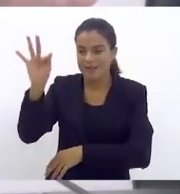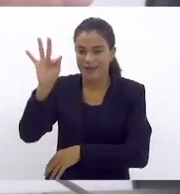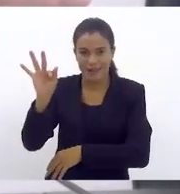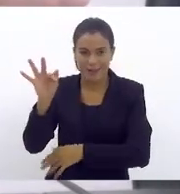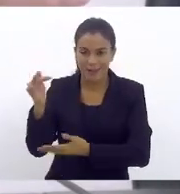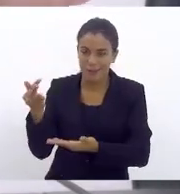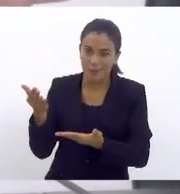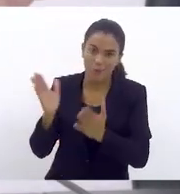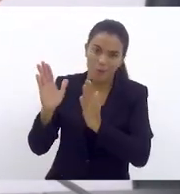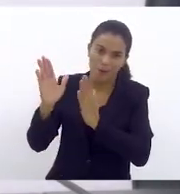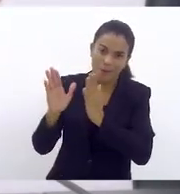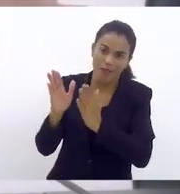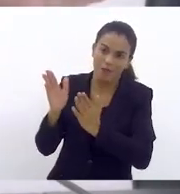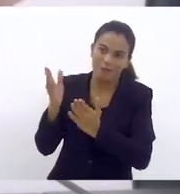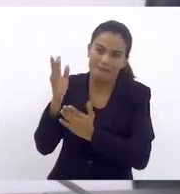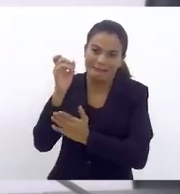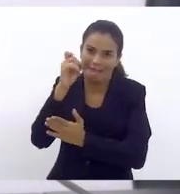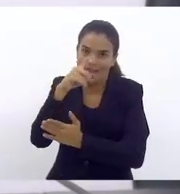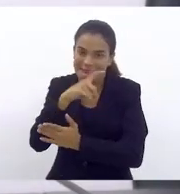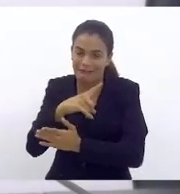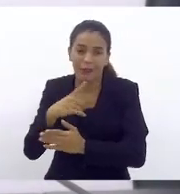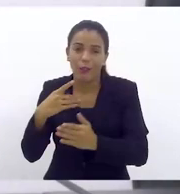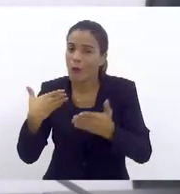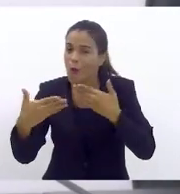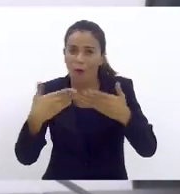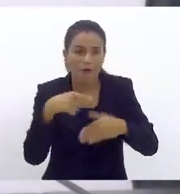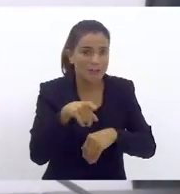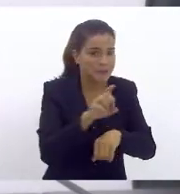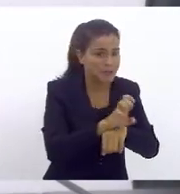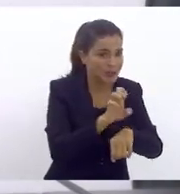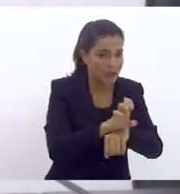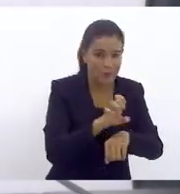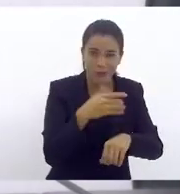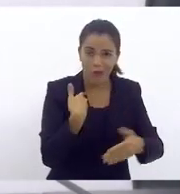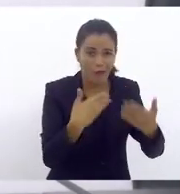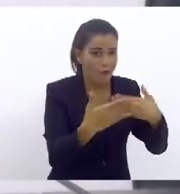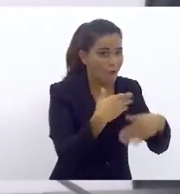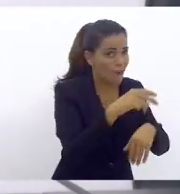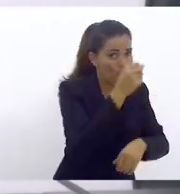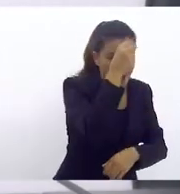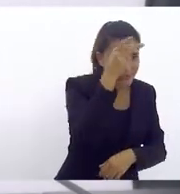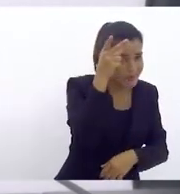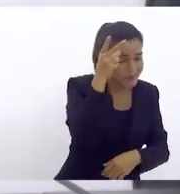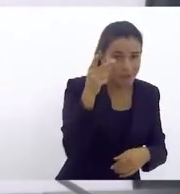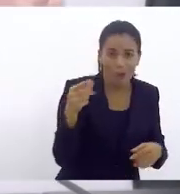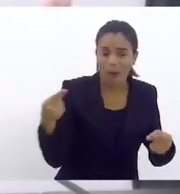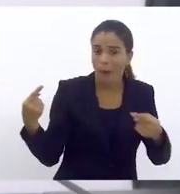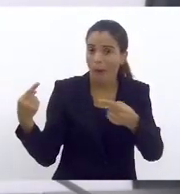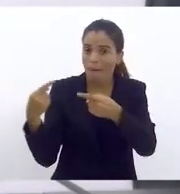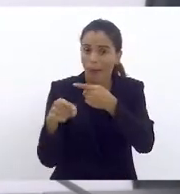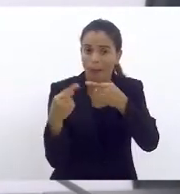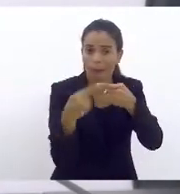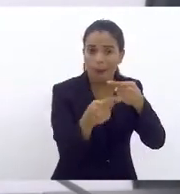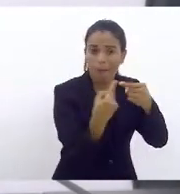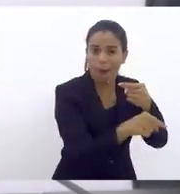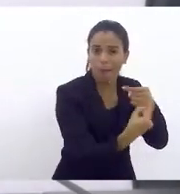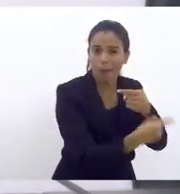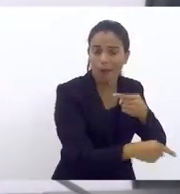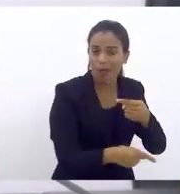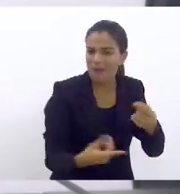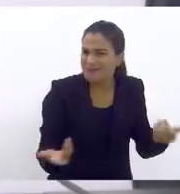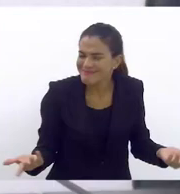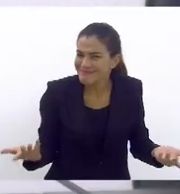vulnerabilizar de fragilizada que não dialoga com a estadual e essa de sua vez principal é a esfinge do Rio de Janeiro